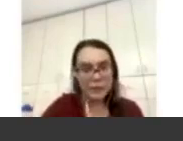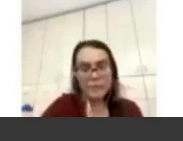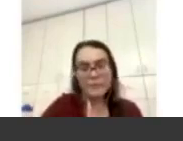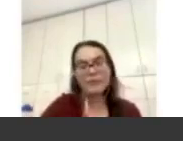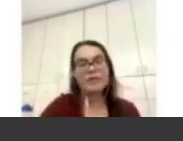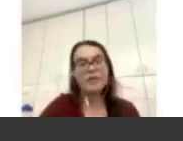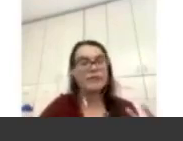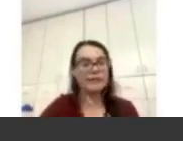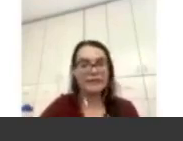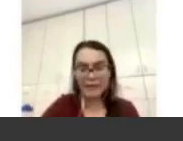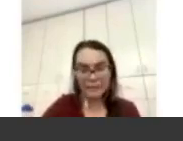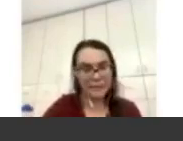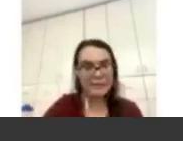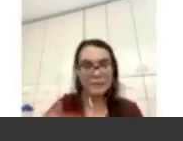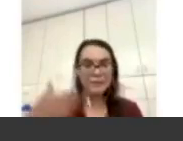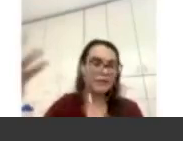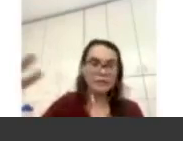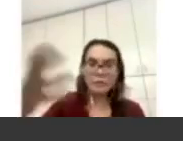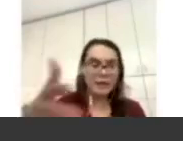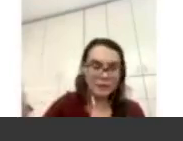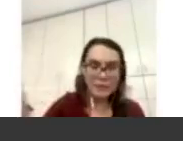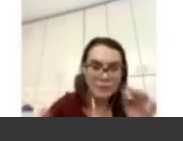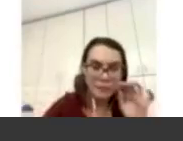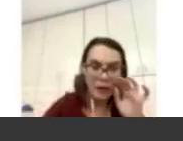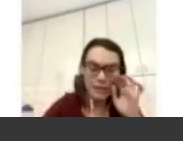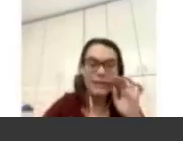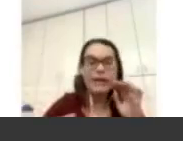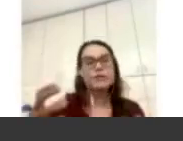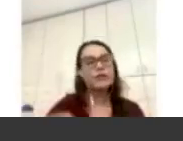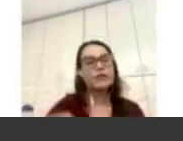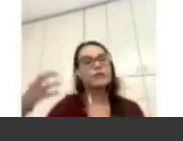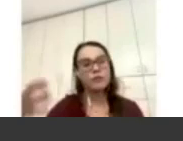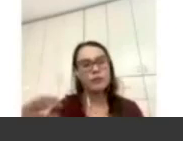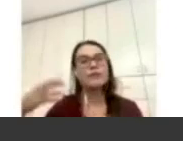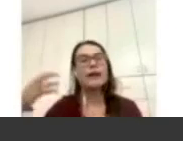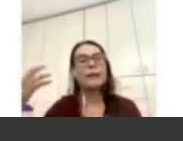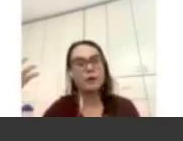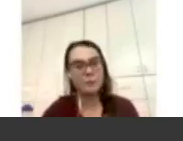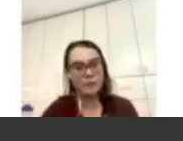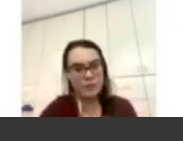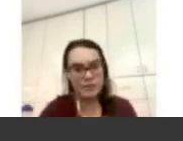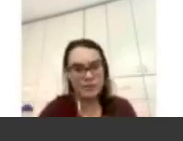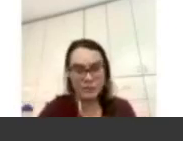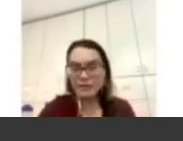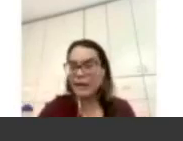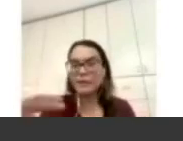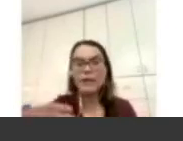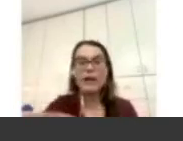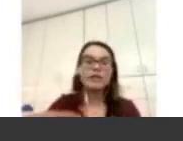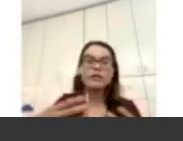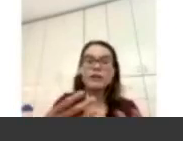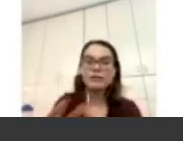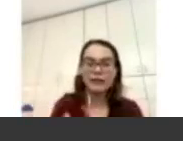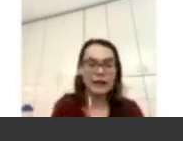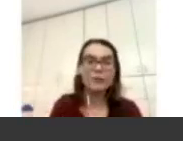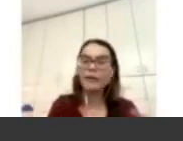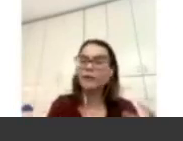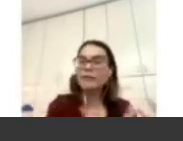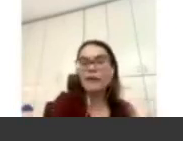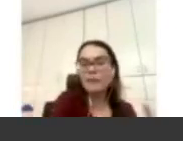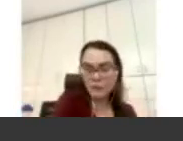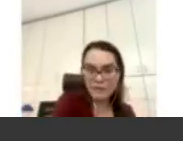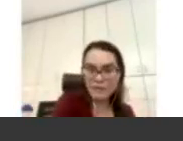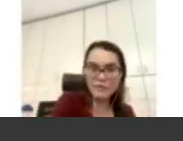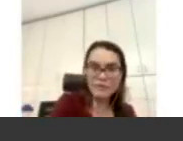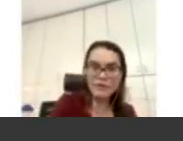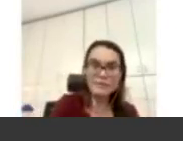localização local. Então, a gente vai integrar, por exemplo, dentro do PAC Monkeypox, as orientações da própria vigilância do Estado, a gente vai integrar como é